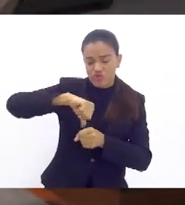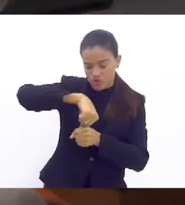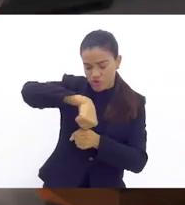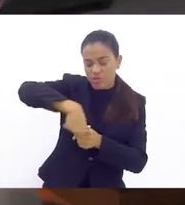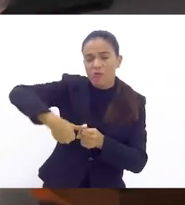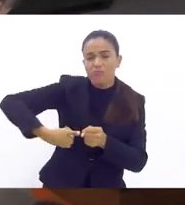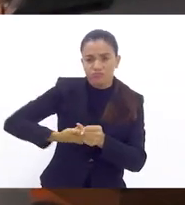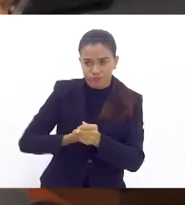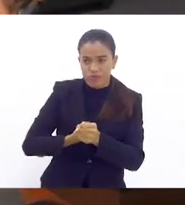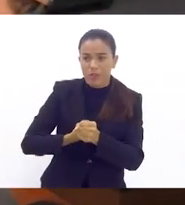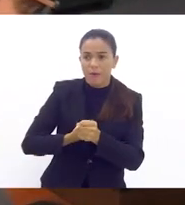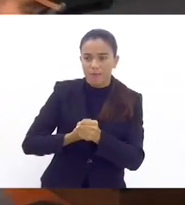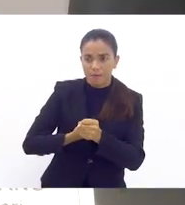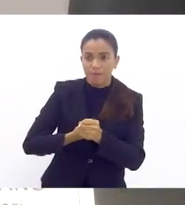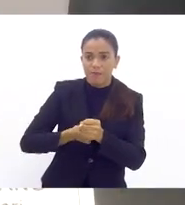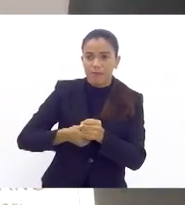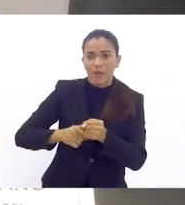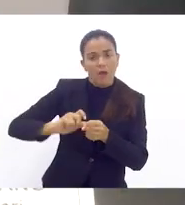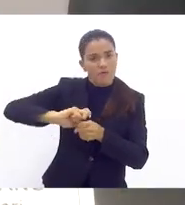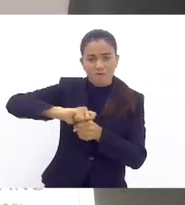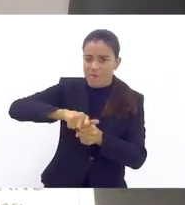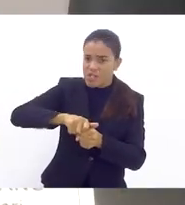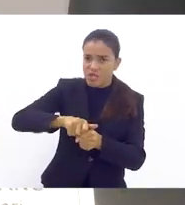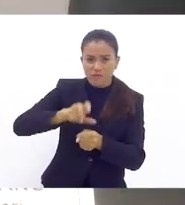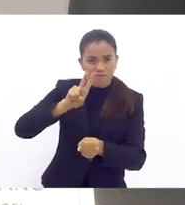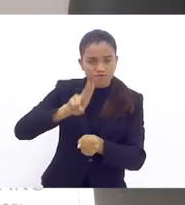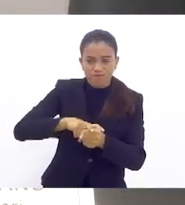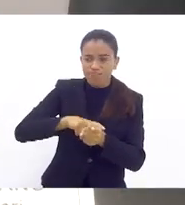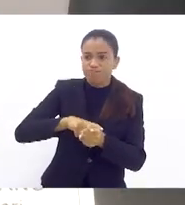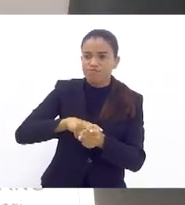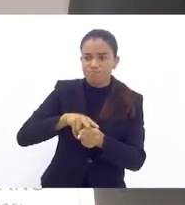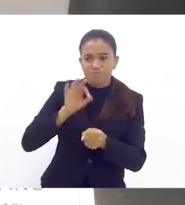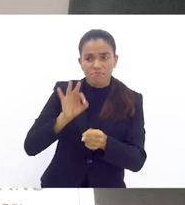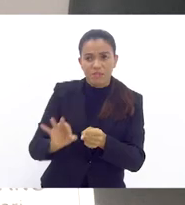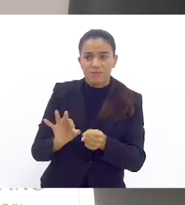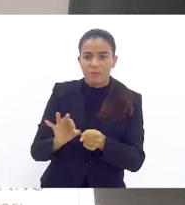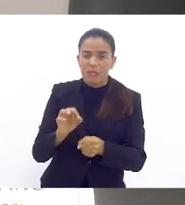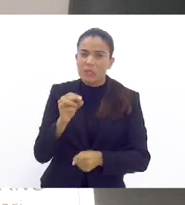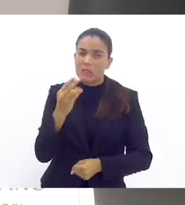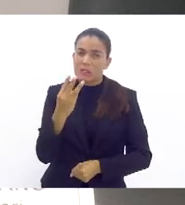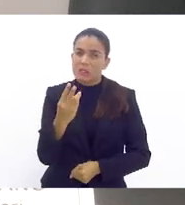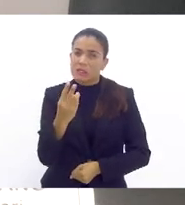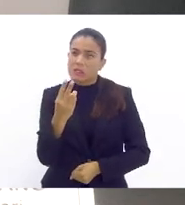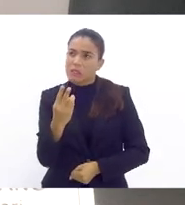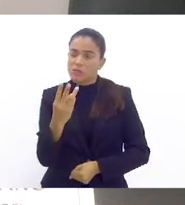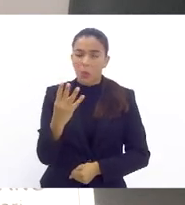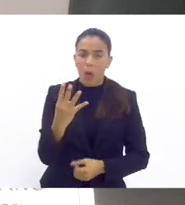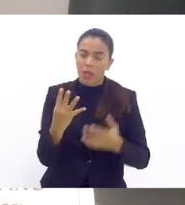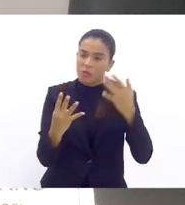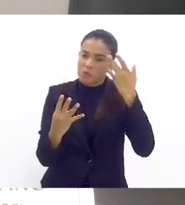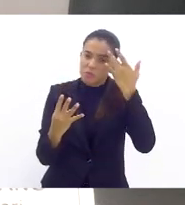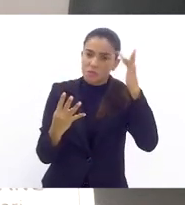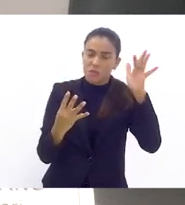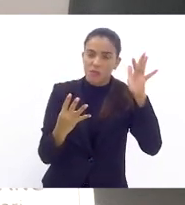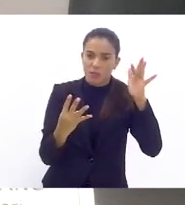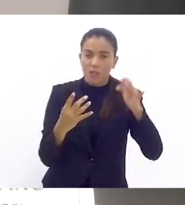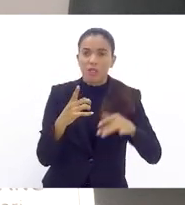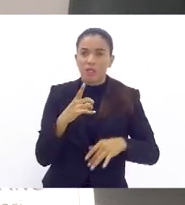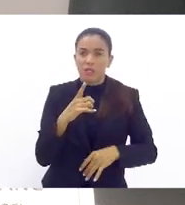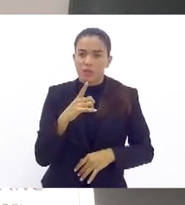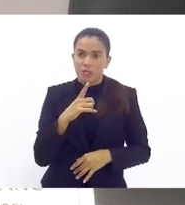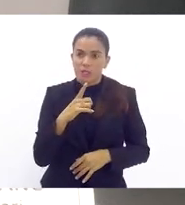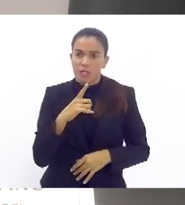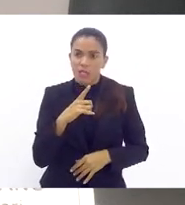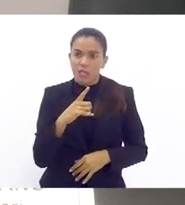rotuladas, né, e com a tampinha fechada. Né? Umas três ou quatro, não me lembro de cabeça, a gente tem um teste que você faz com